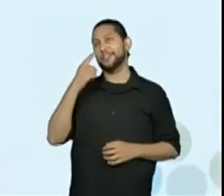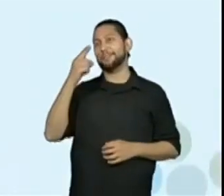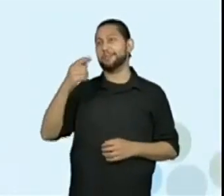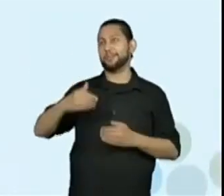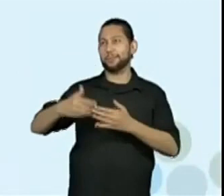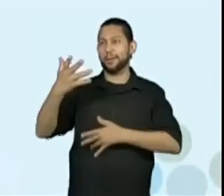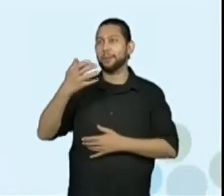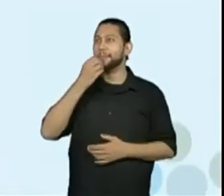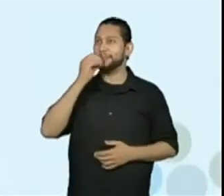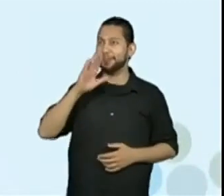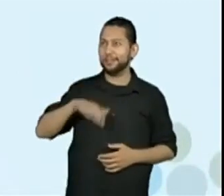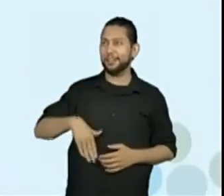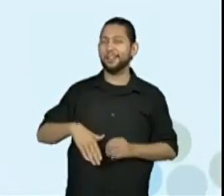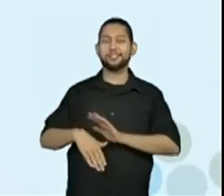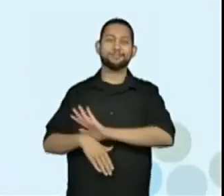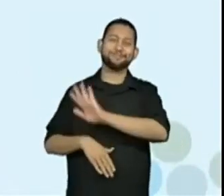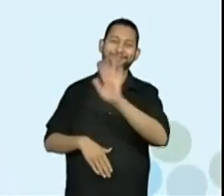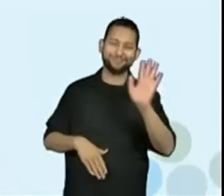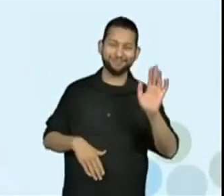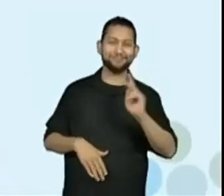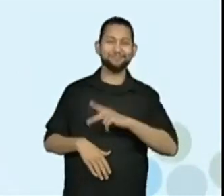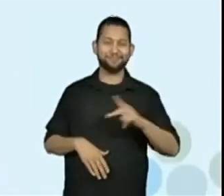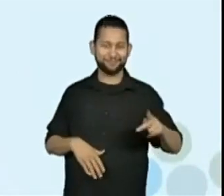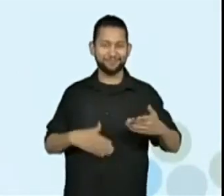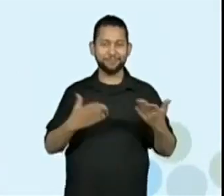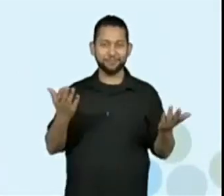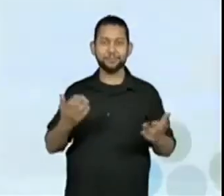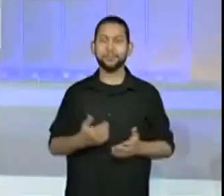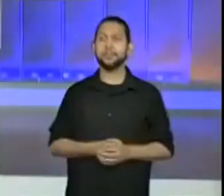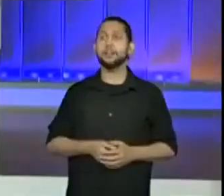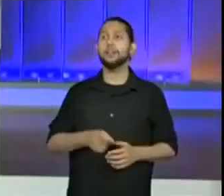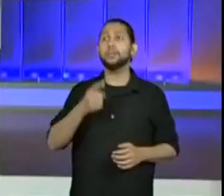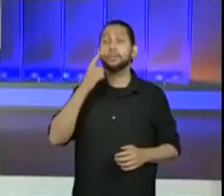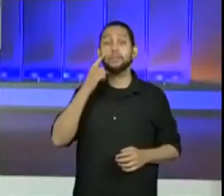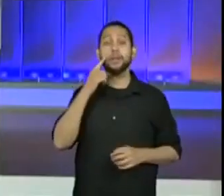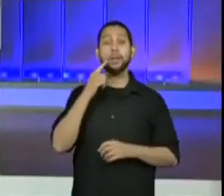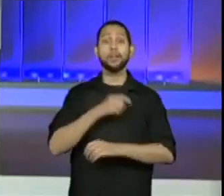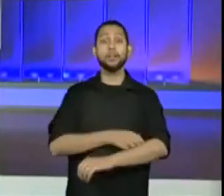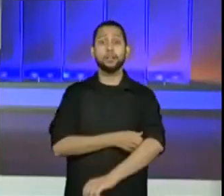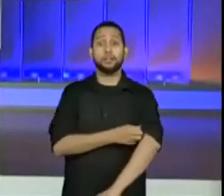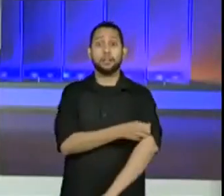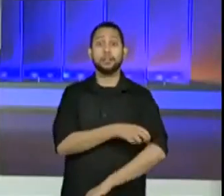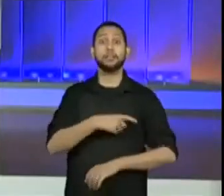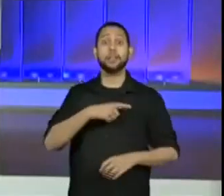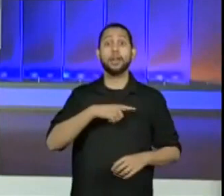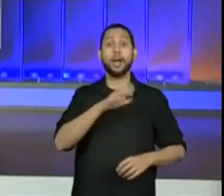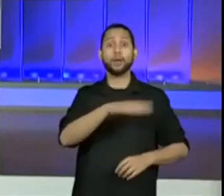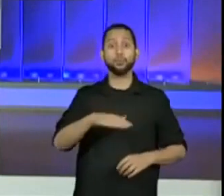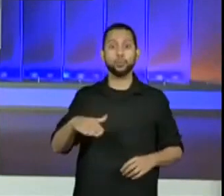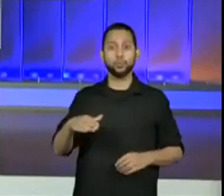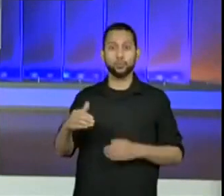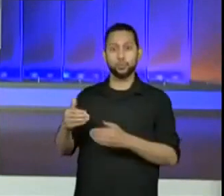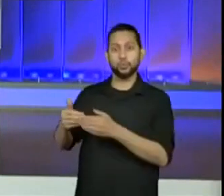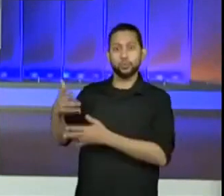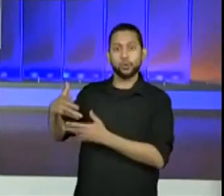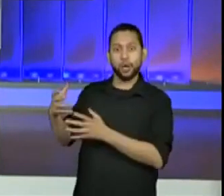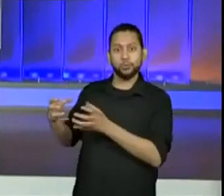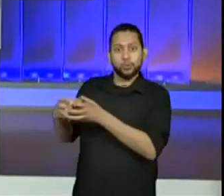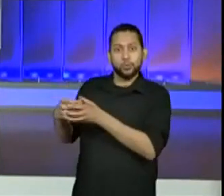boa tarde, olá. Peço que os alunos também, os que estão agrupados em pequenos chats, que